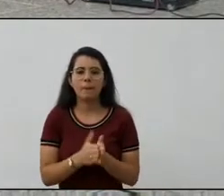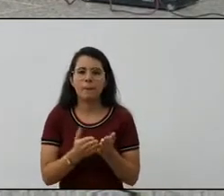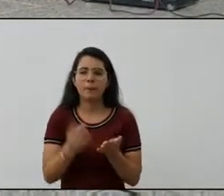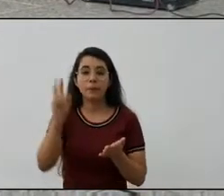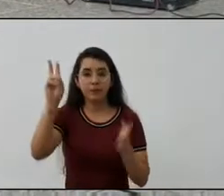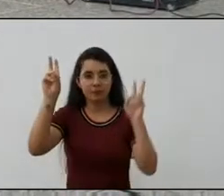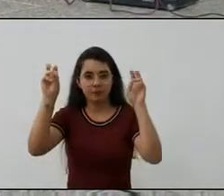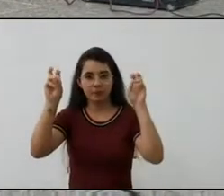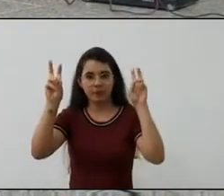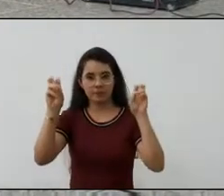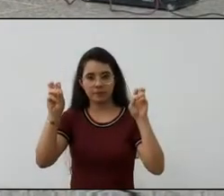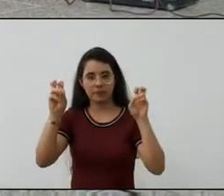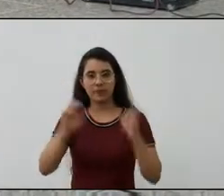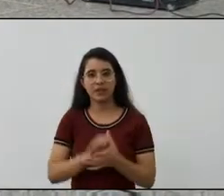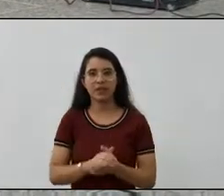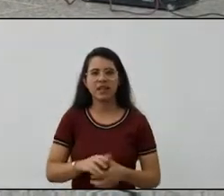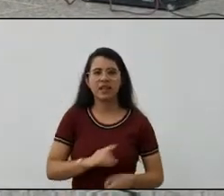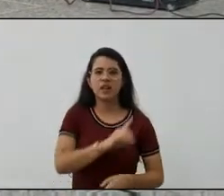Naquele dia,